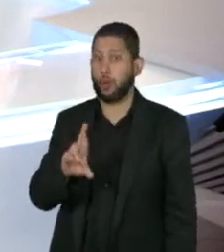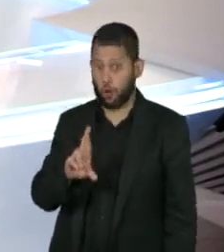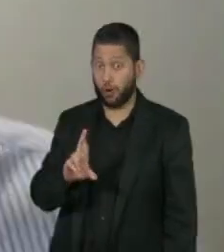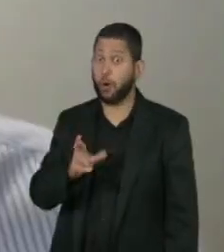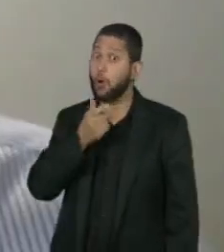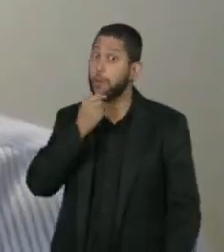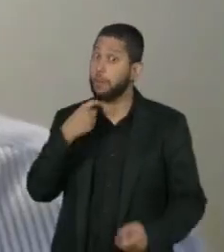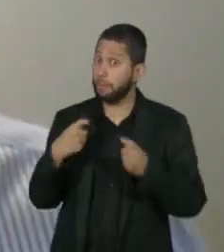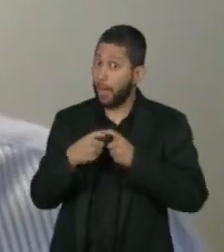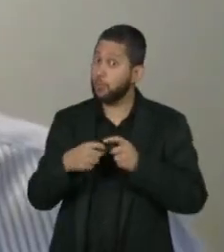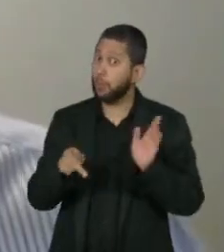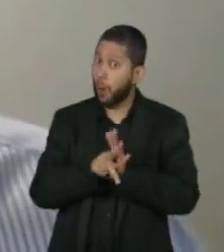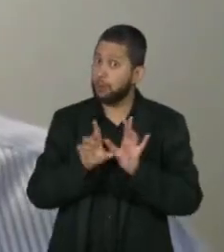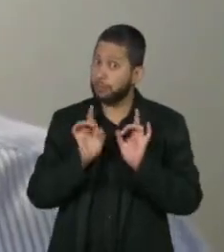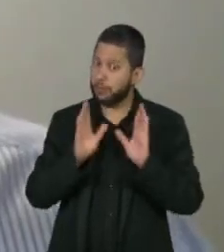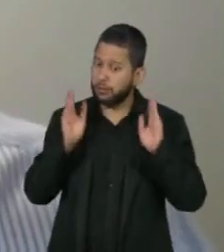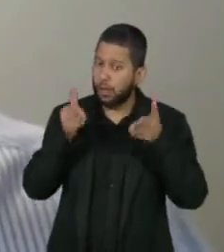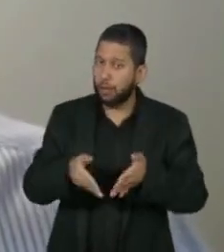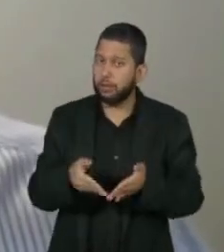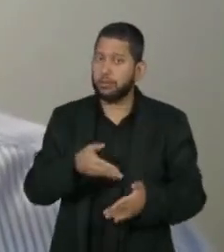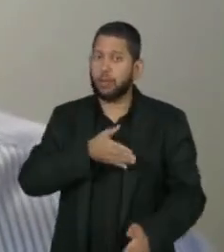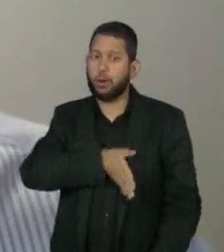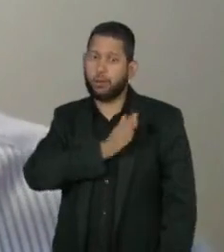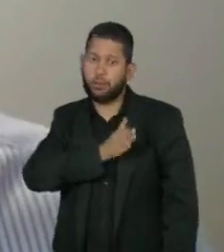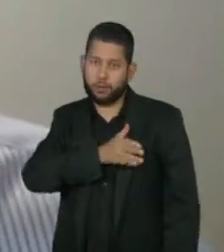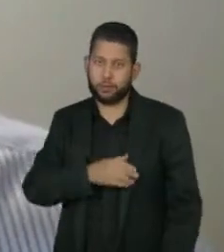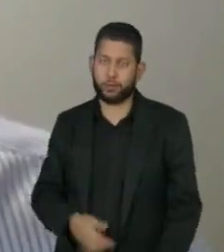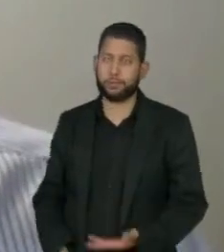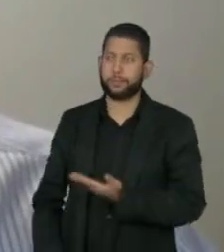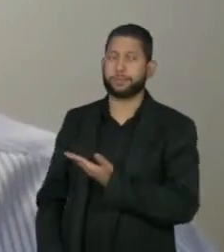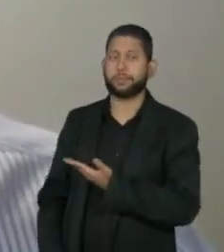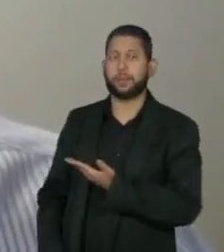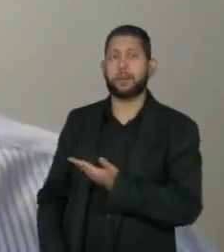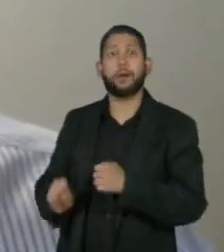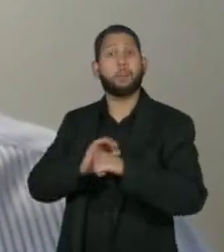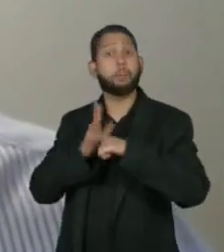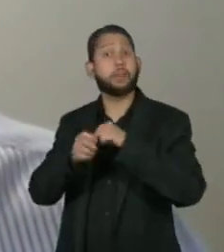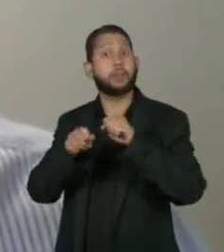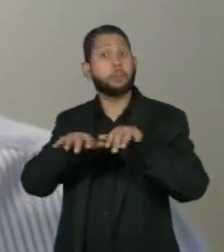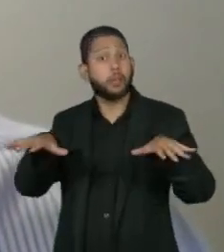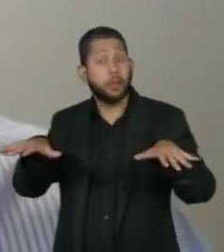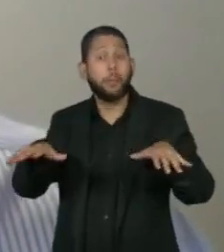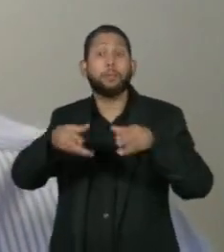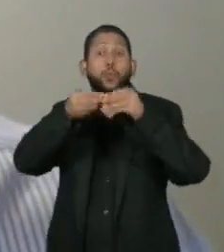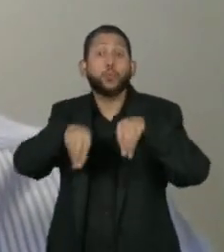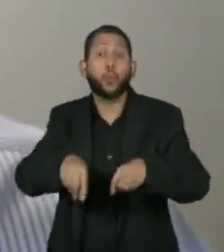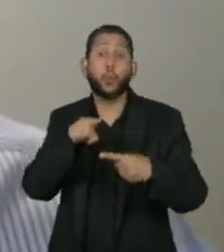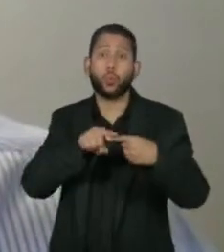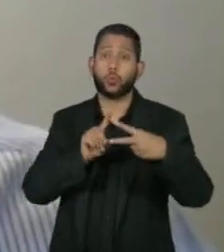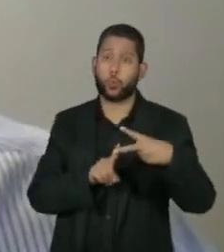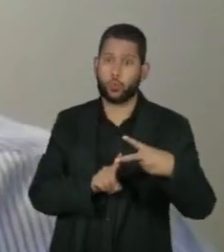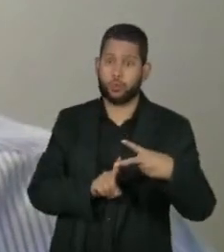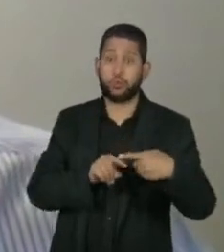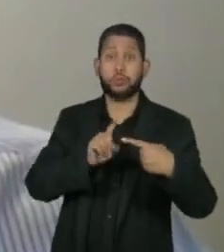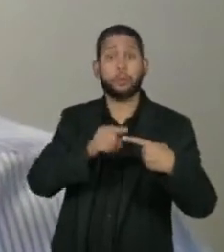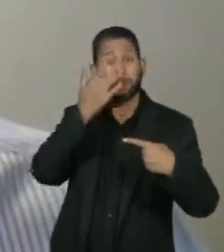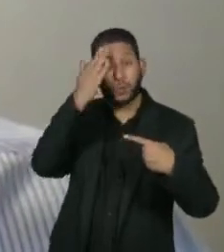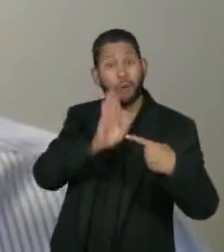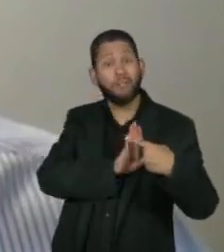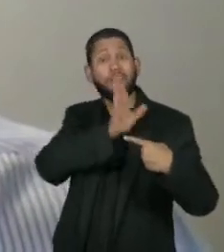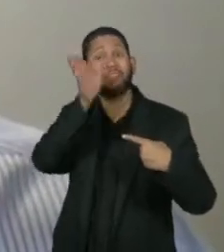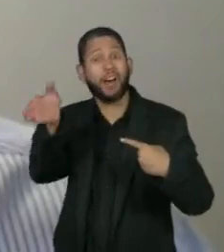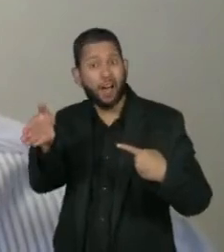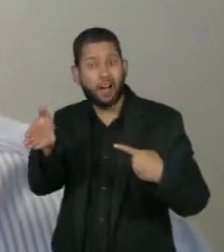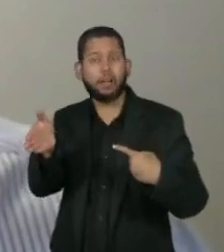Bortolotto. A pandemia teve dois impactos. Primeiro, na questão da restrição ao acesso ao sistema